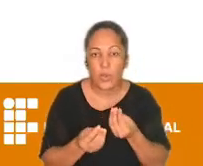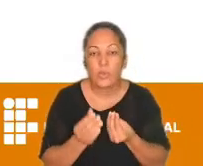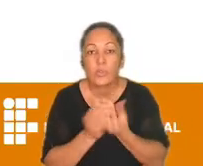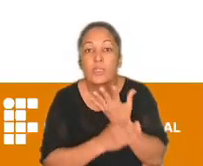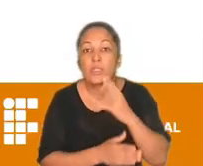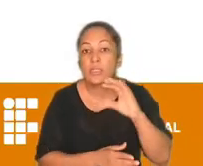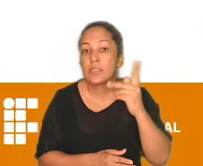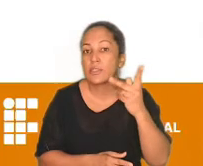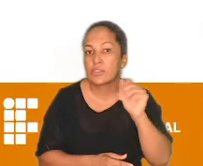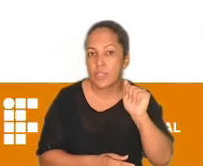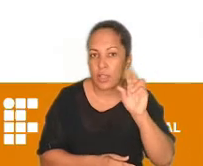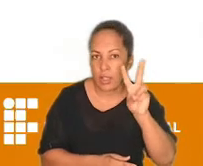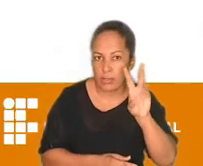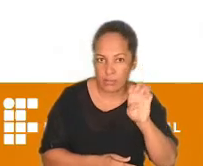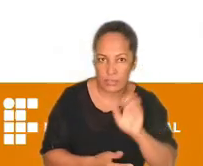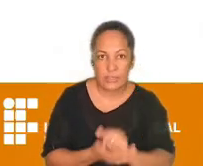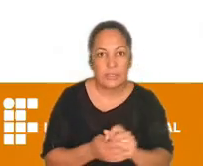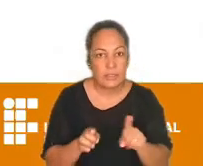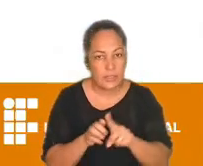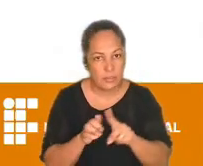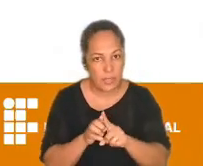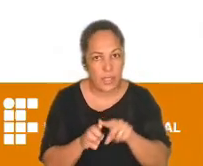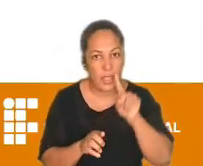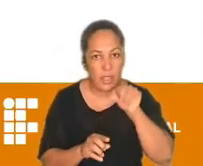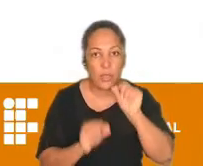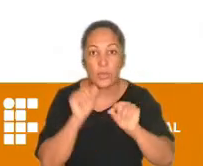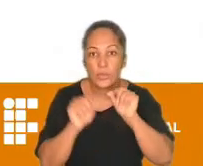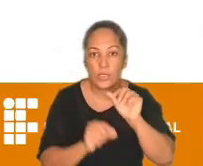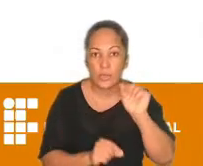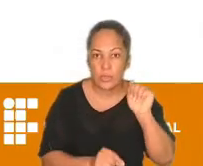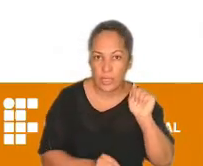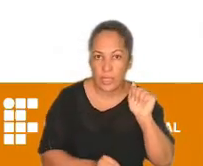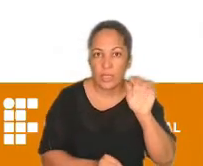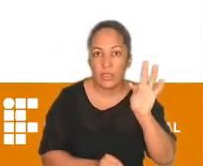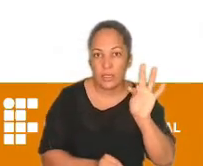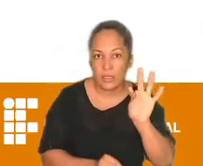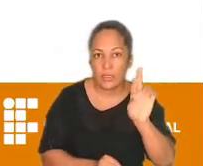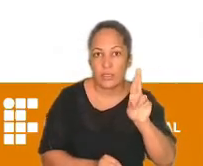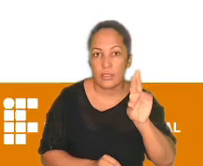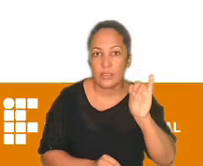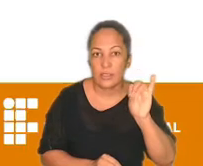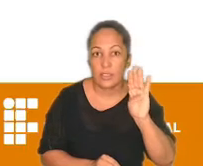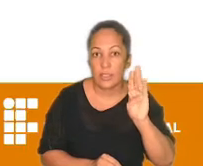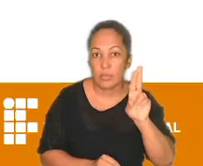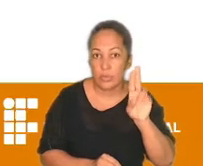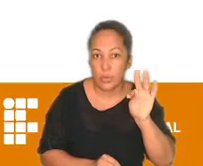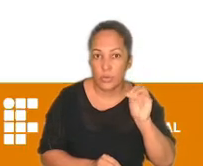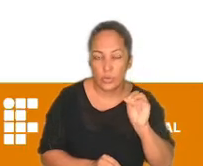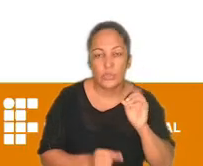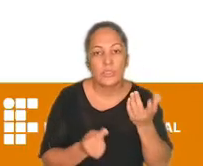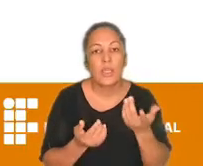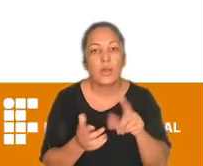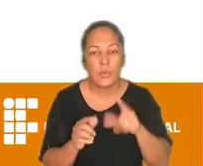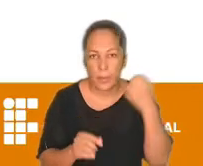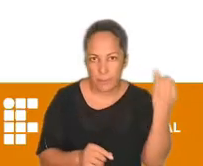Ela é um atributo, e a gente vai criar esse atributo na onde ele deve ser criado. Então, existe uma lógica por trás disso, e é importante que